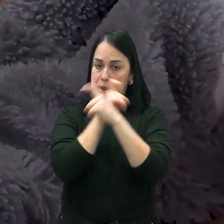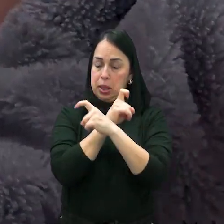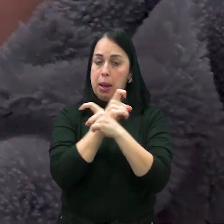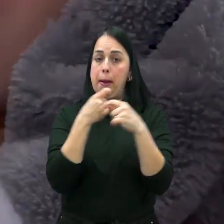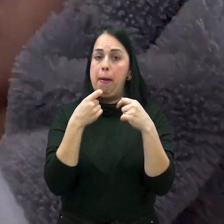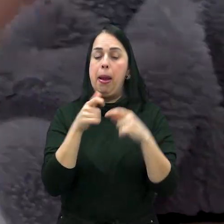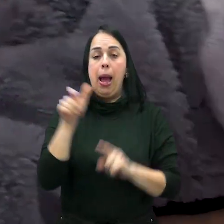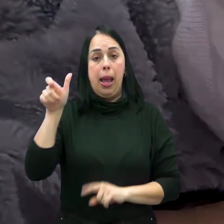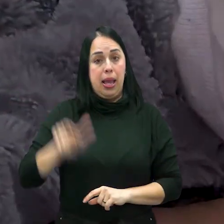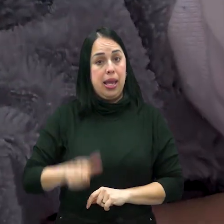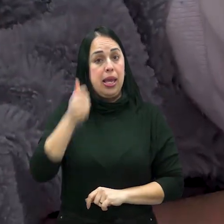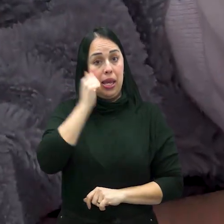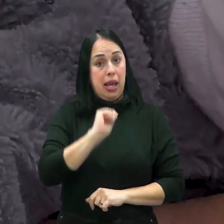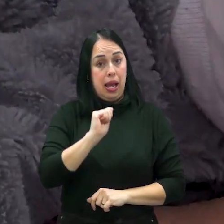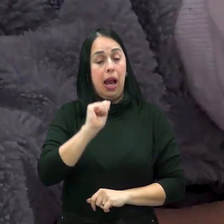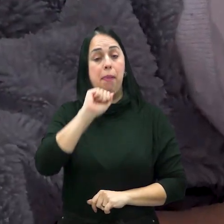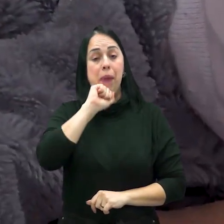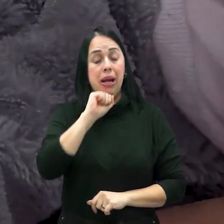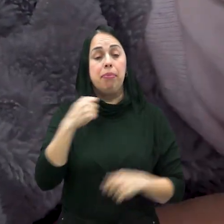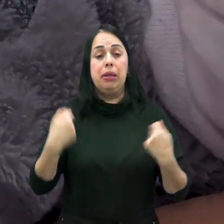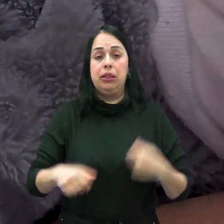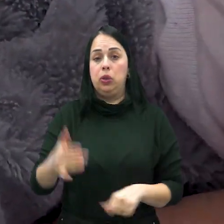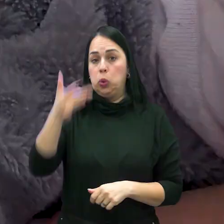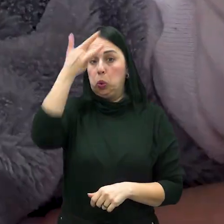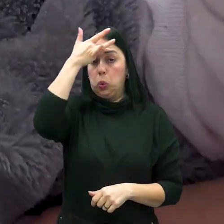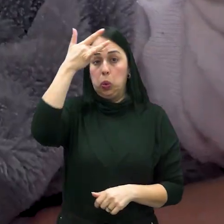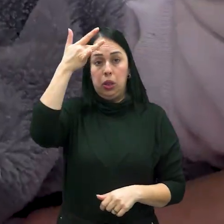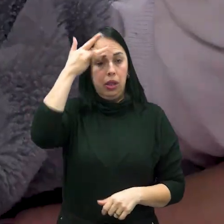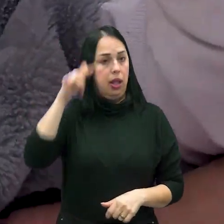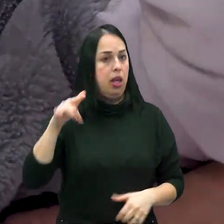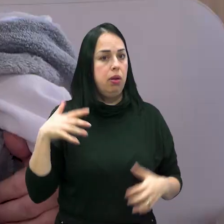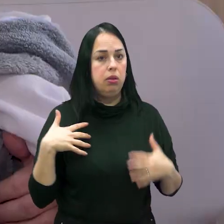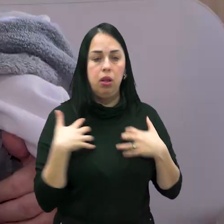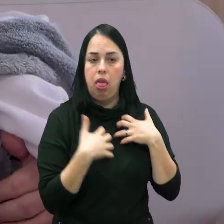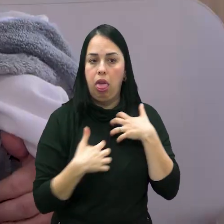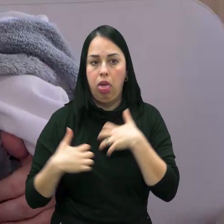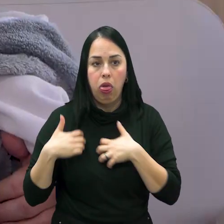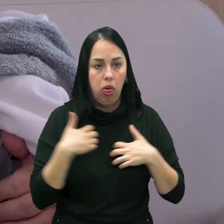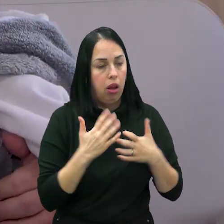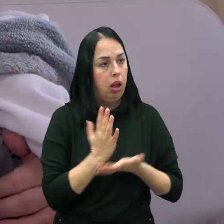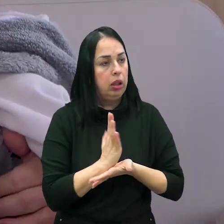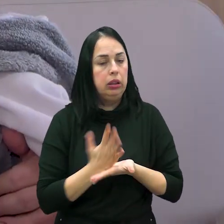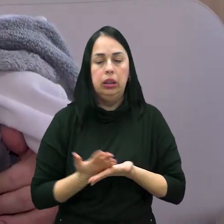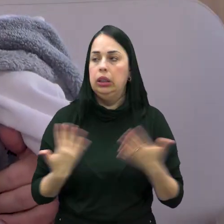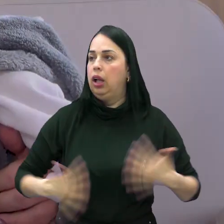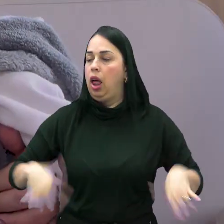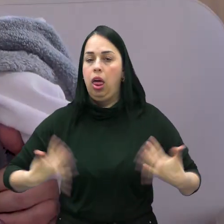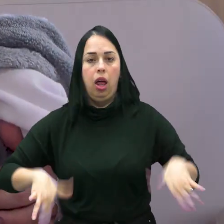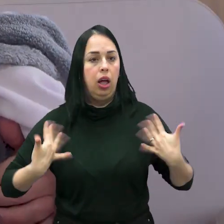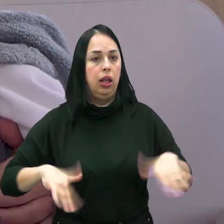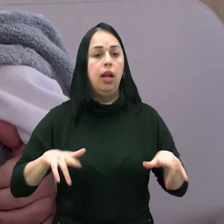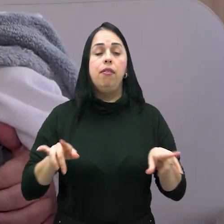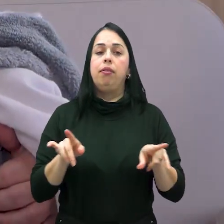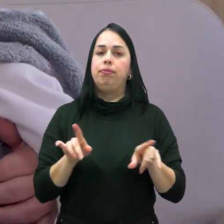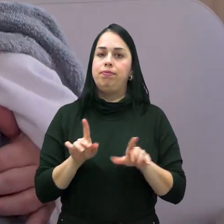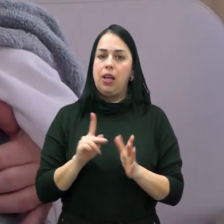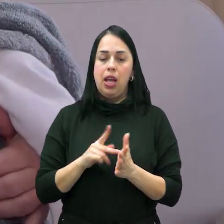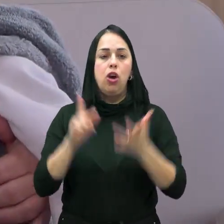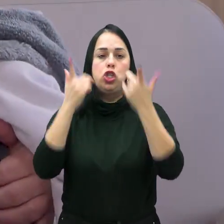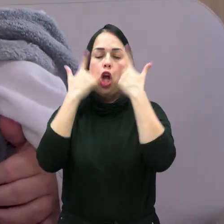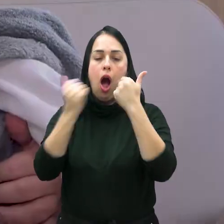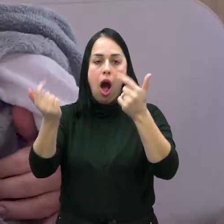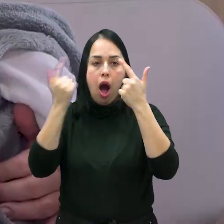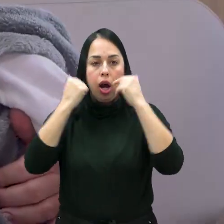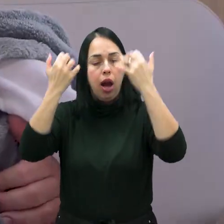toda exigiu muito da saúde mental da Cristiane. Eu fiquei muito abalada mesmo.